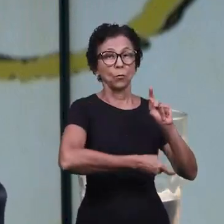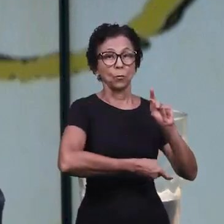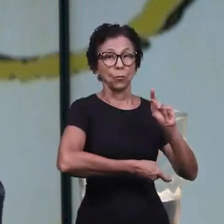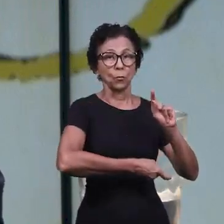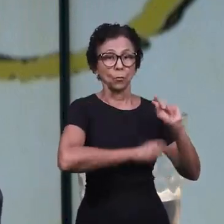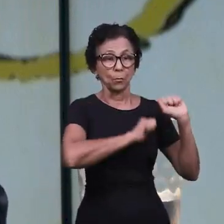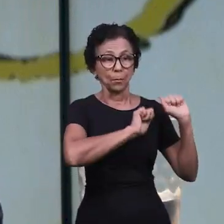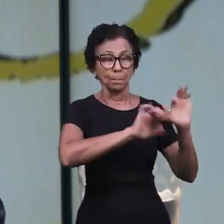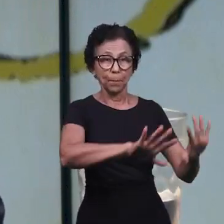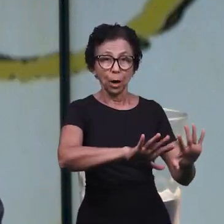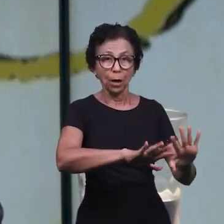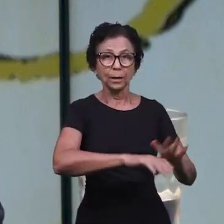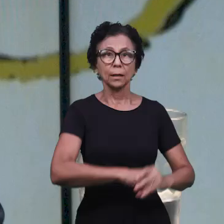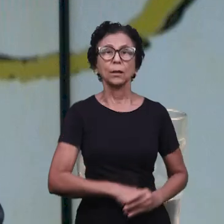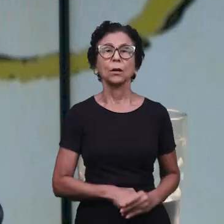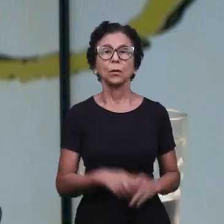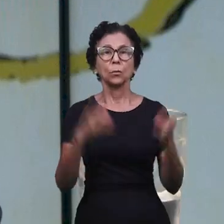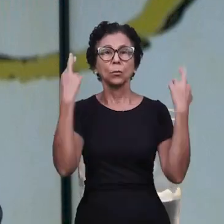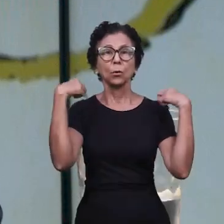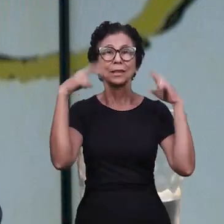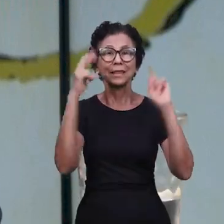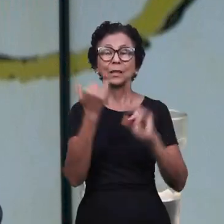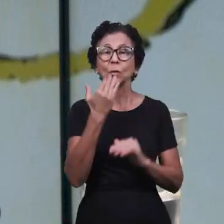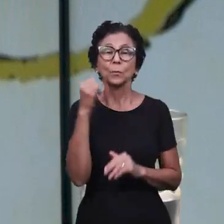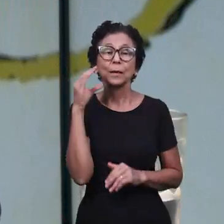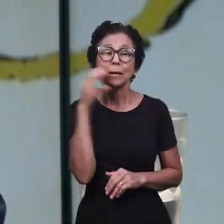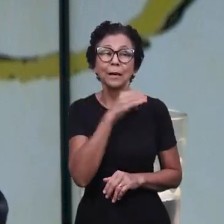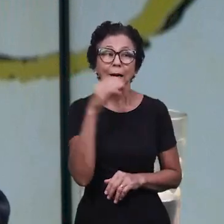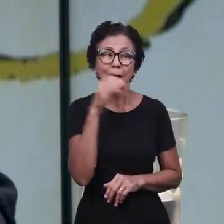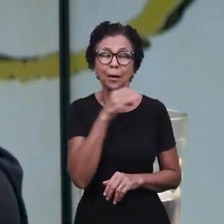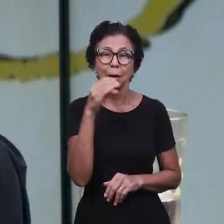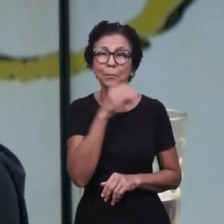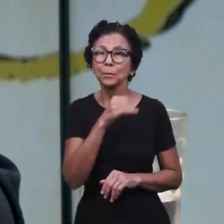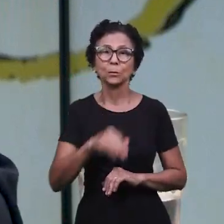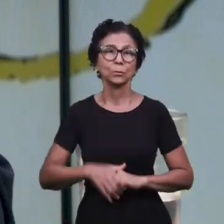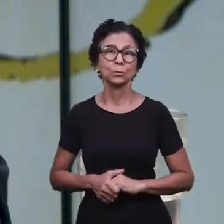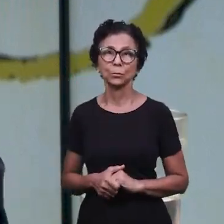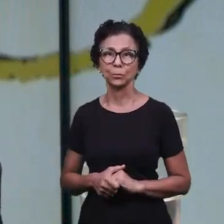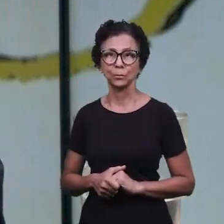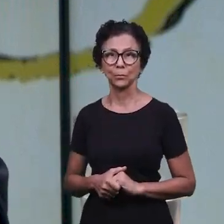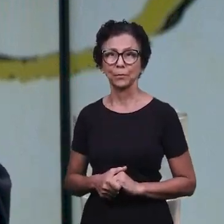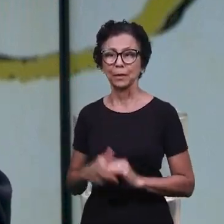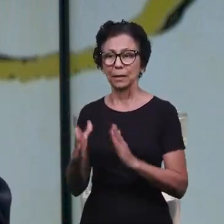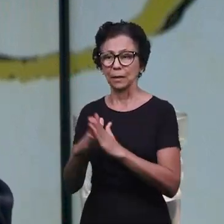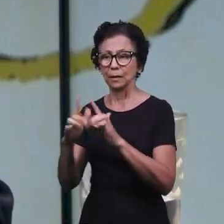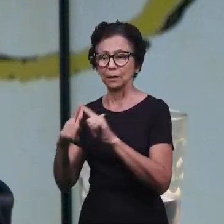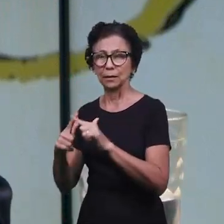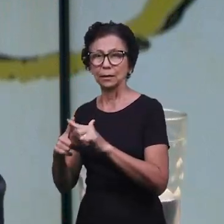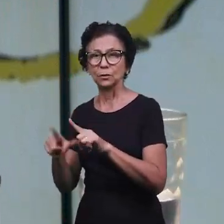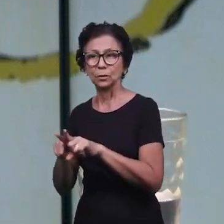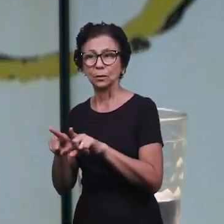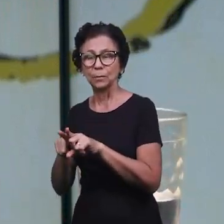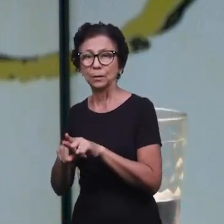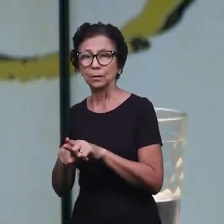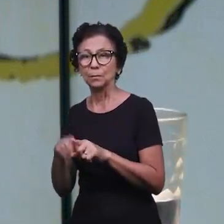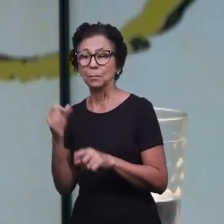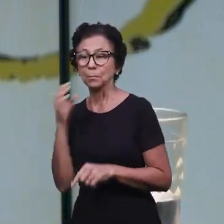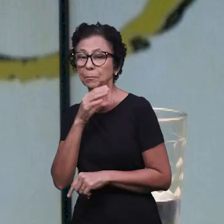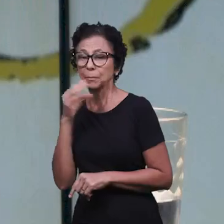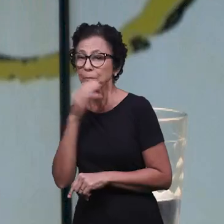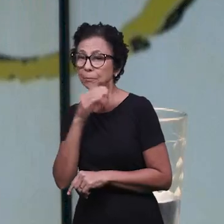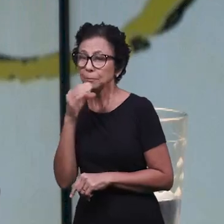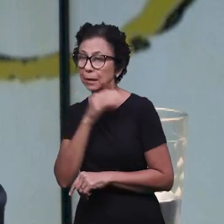Não podemos mais perder tempo. Foi uma palavra até utilizada pelo pastor Gedeuti. Não podemos mais perder tempo, porque agora é a hora da